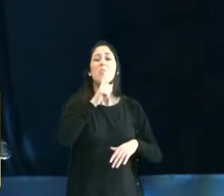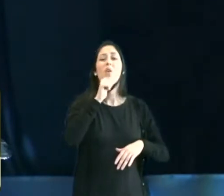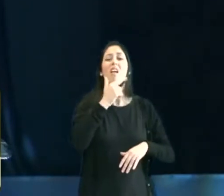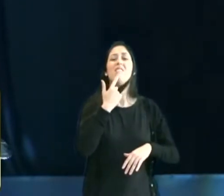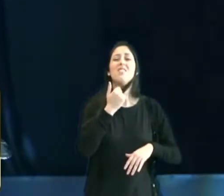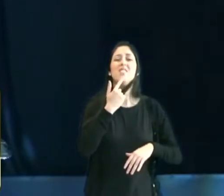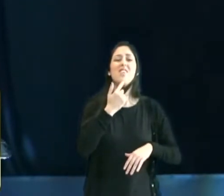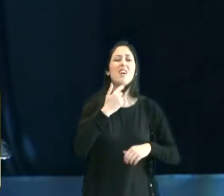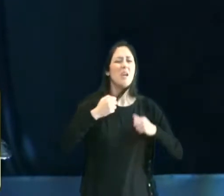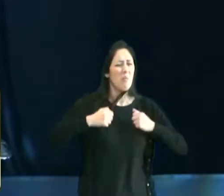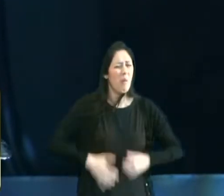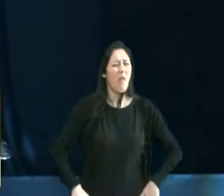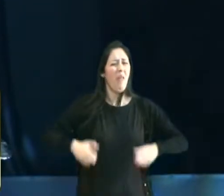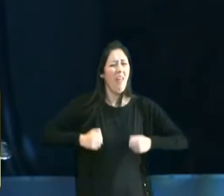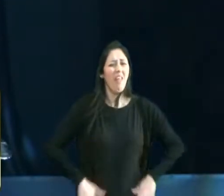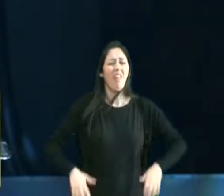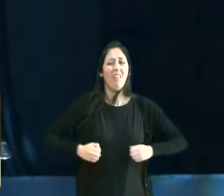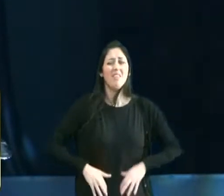Fui eu.